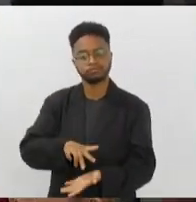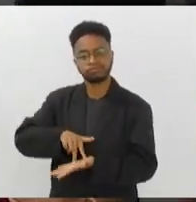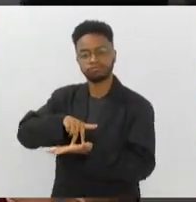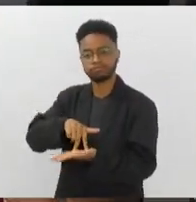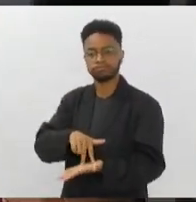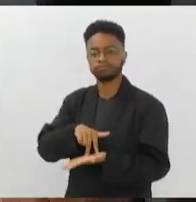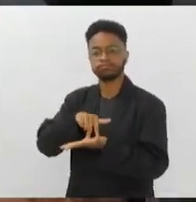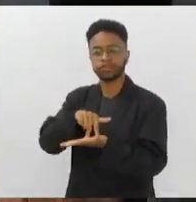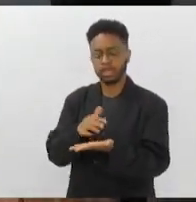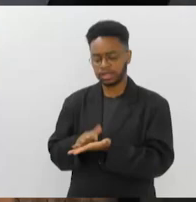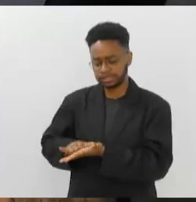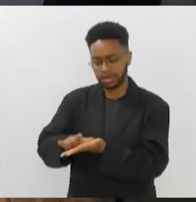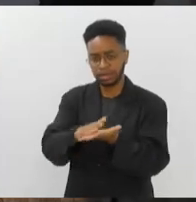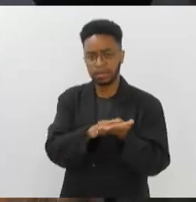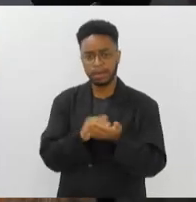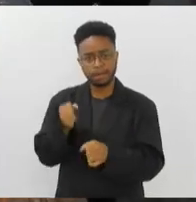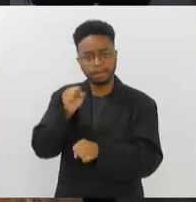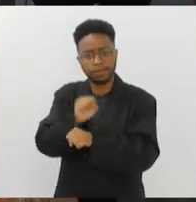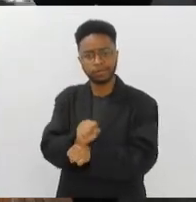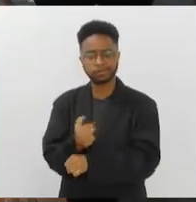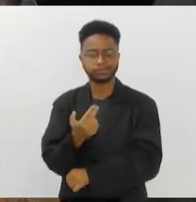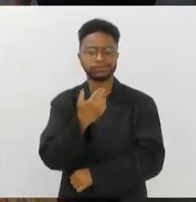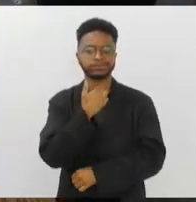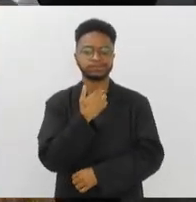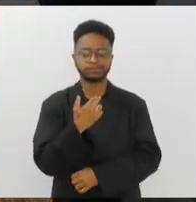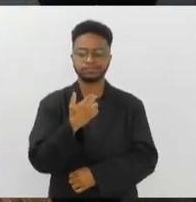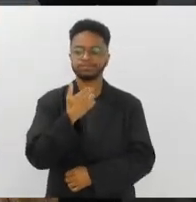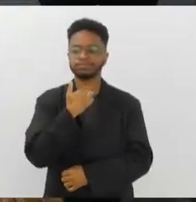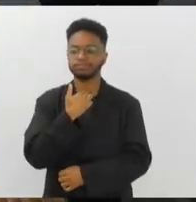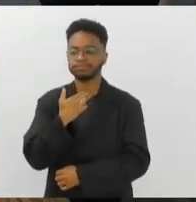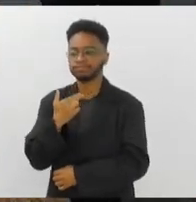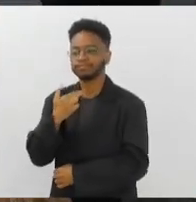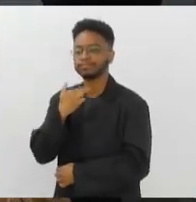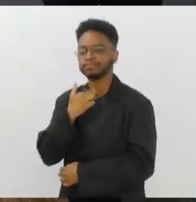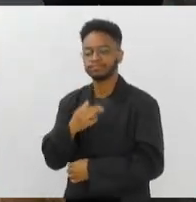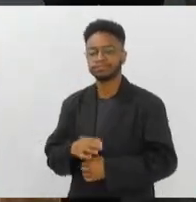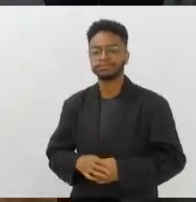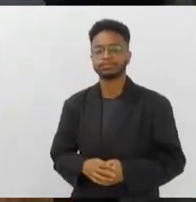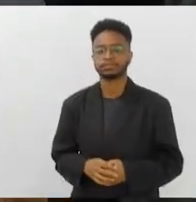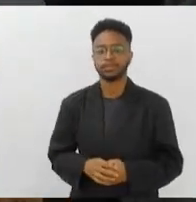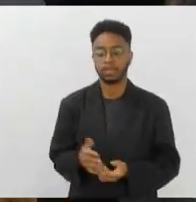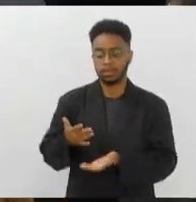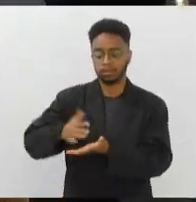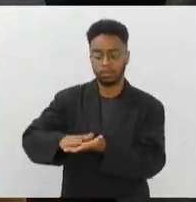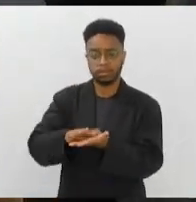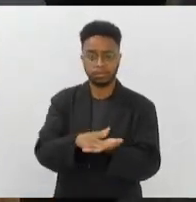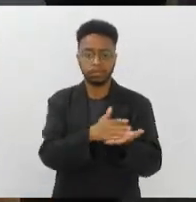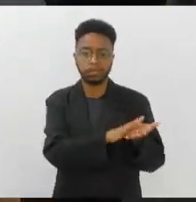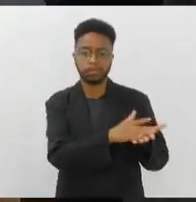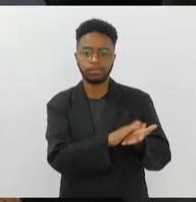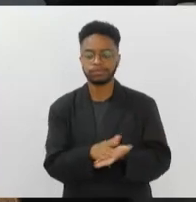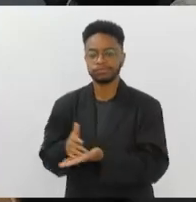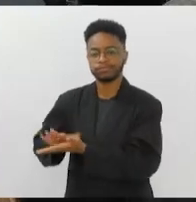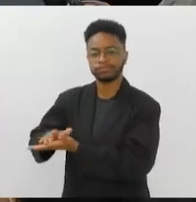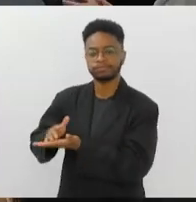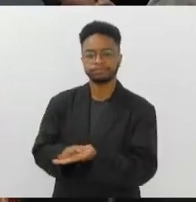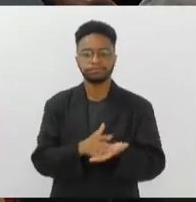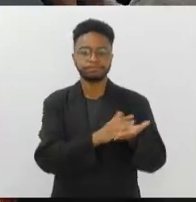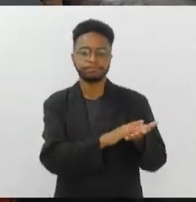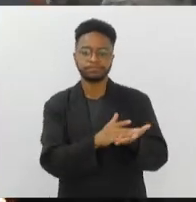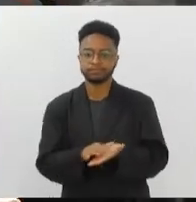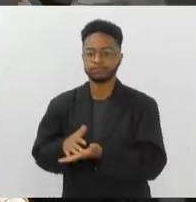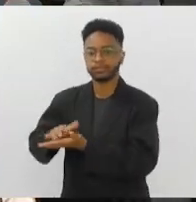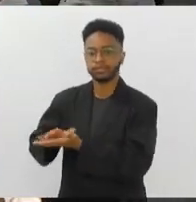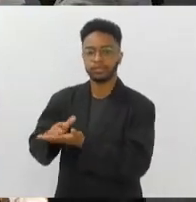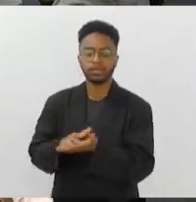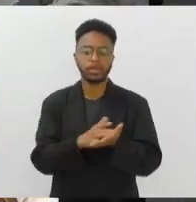Segura, gente, o samba não pode parar. É samba daqui pra ali, é samba de lá